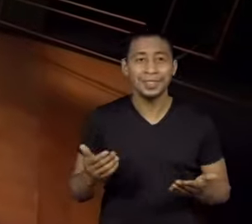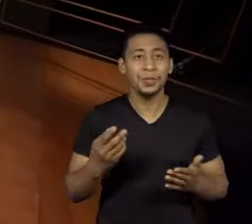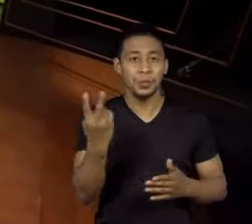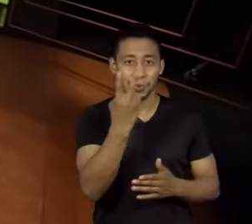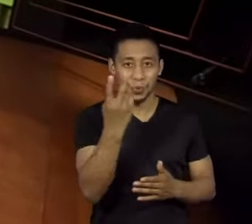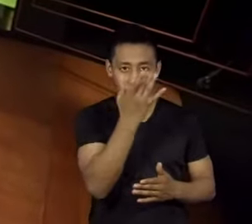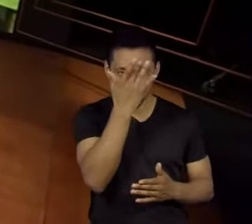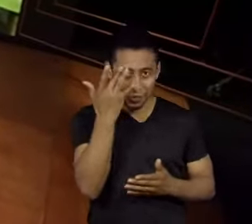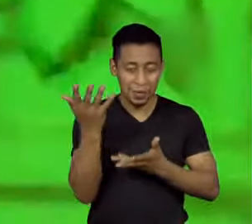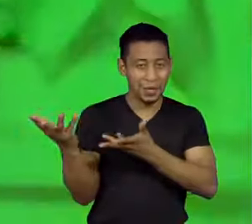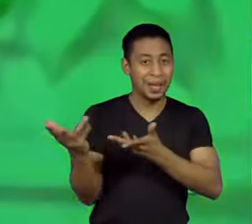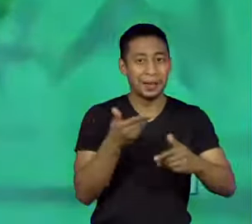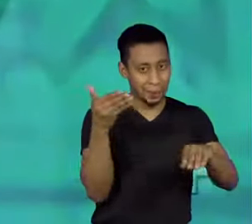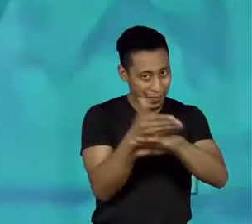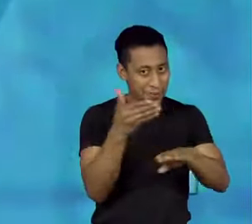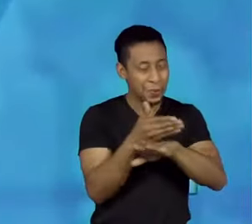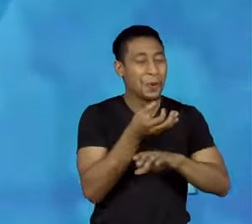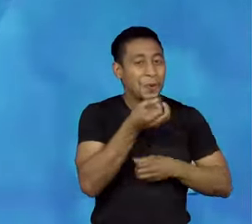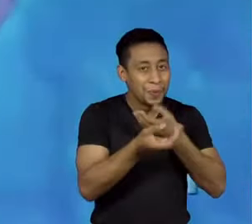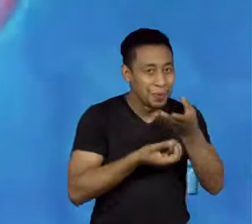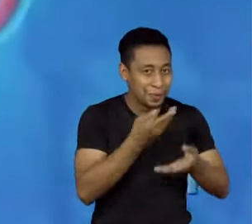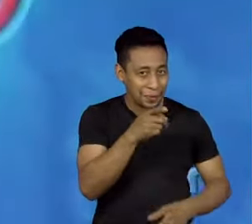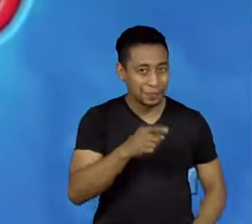participaram do Prelúdio.